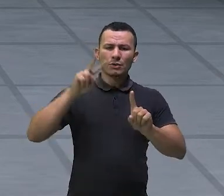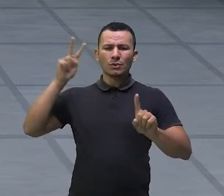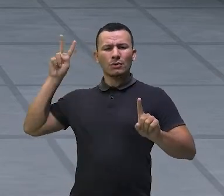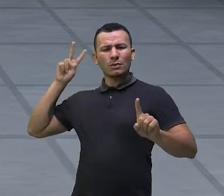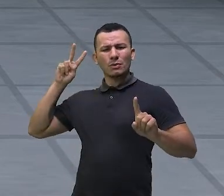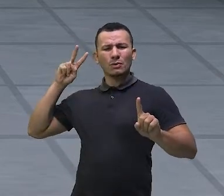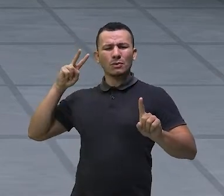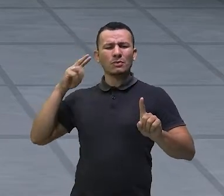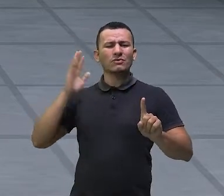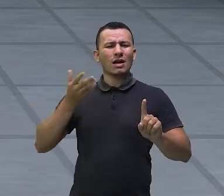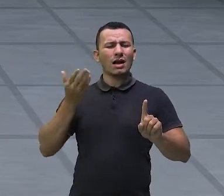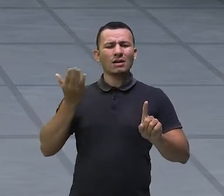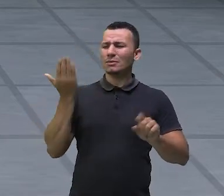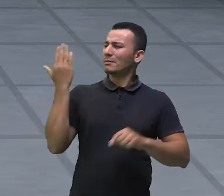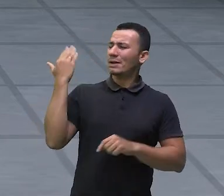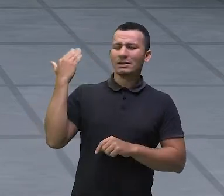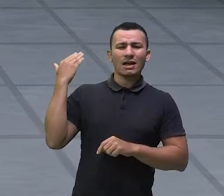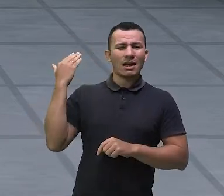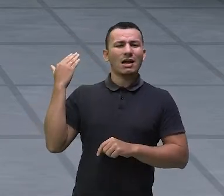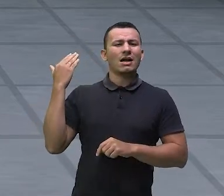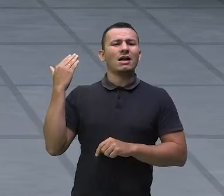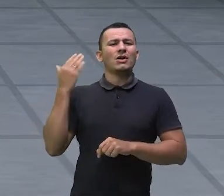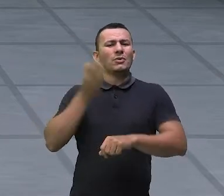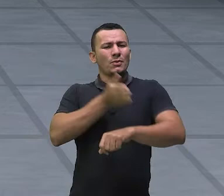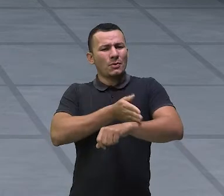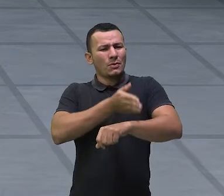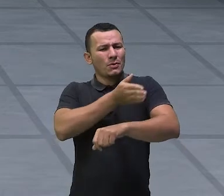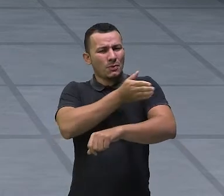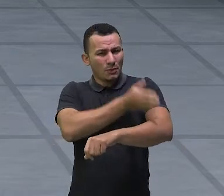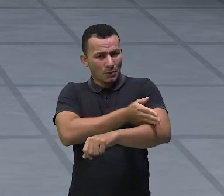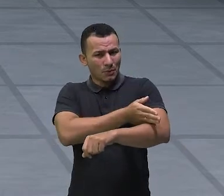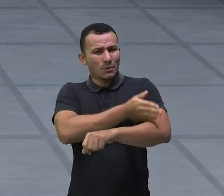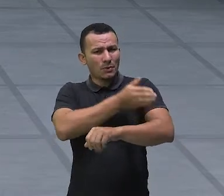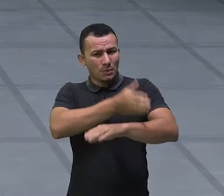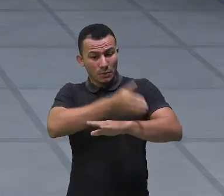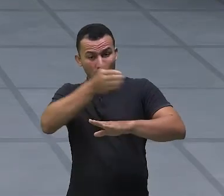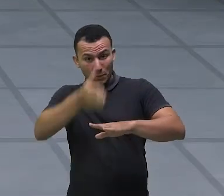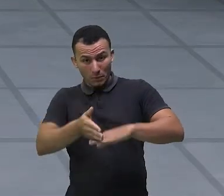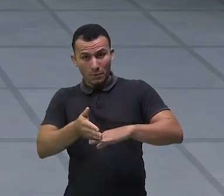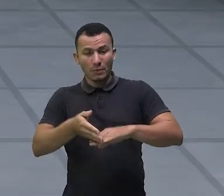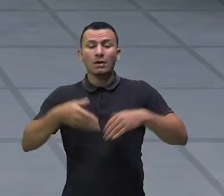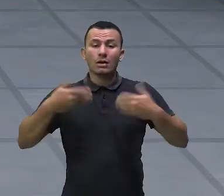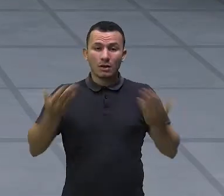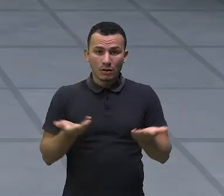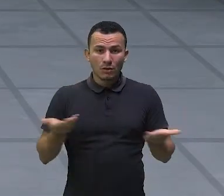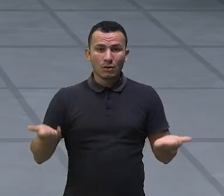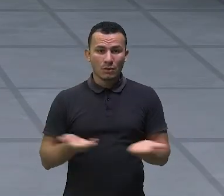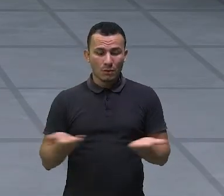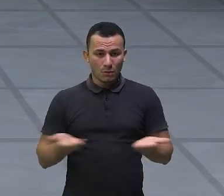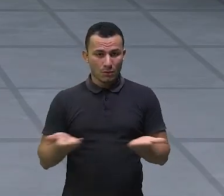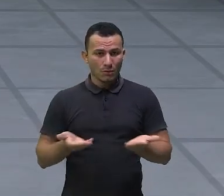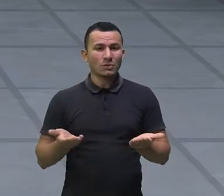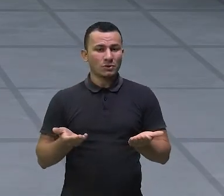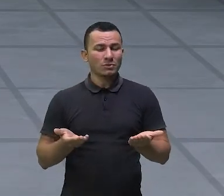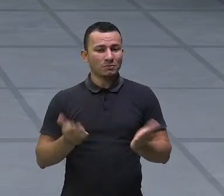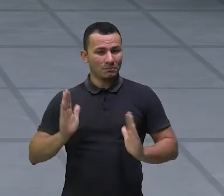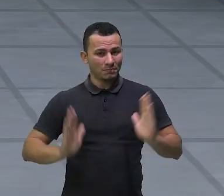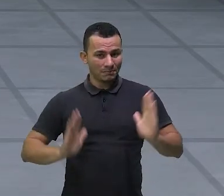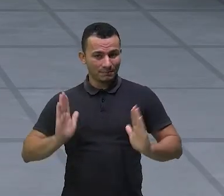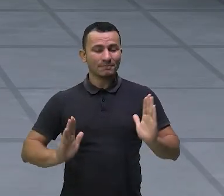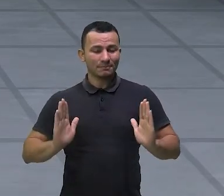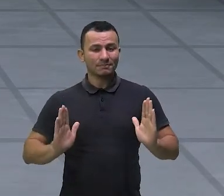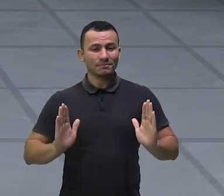a pré-história, da história antiga, da história moderna e da história